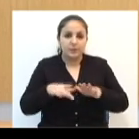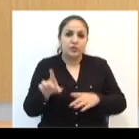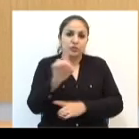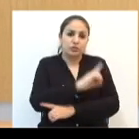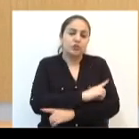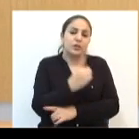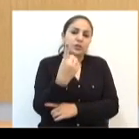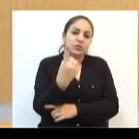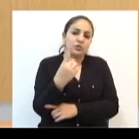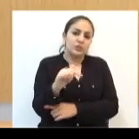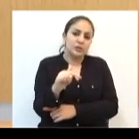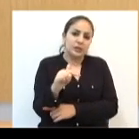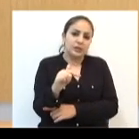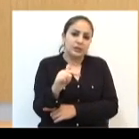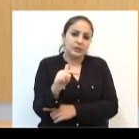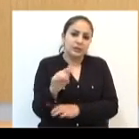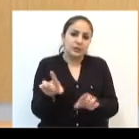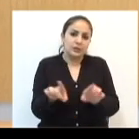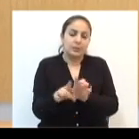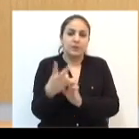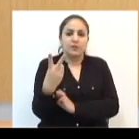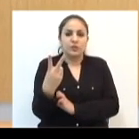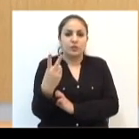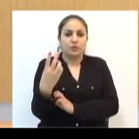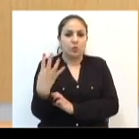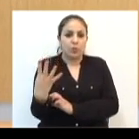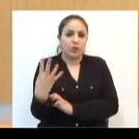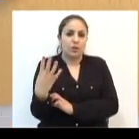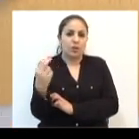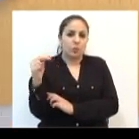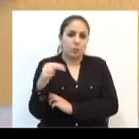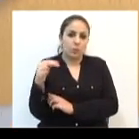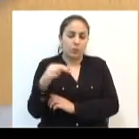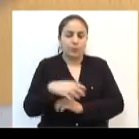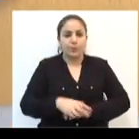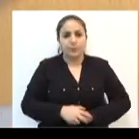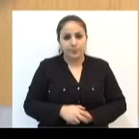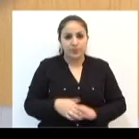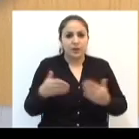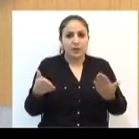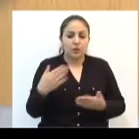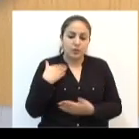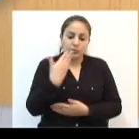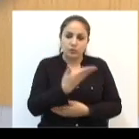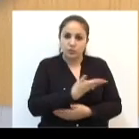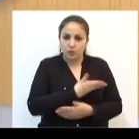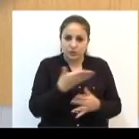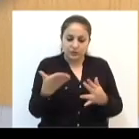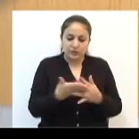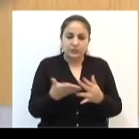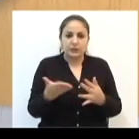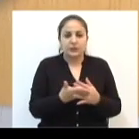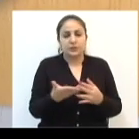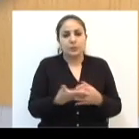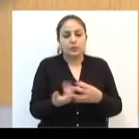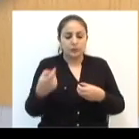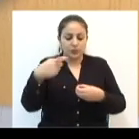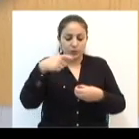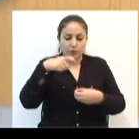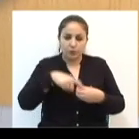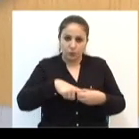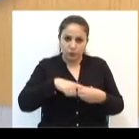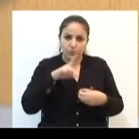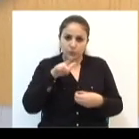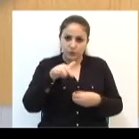os dias 17 e 24 de novembro. E agora nós vamos para o intervalo e